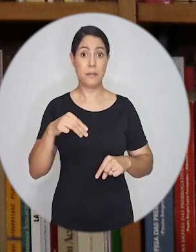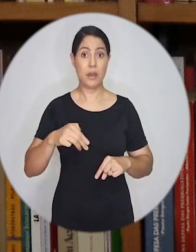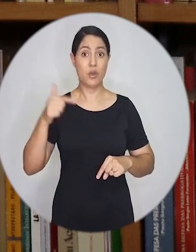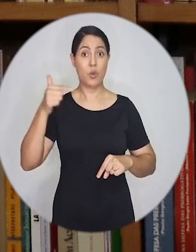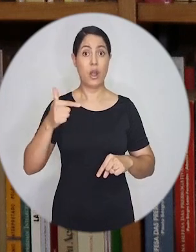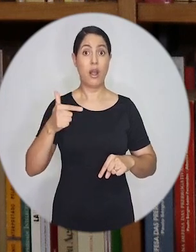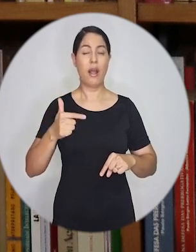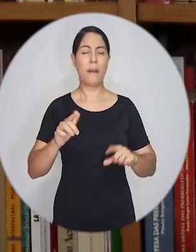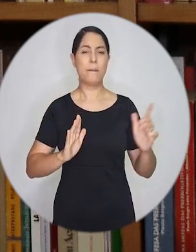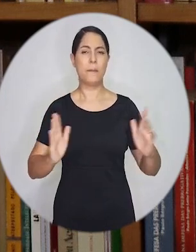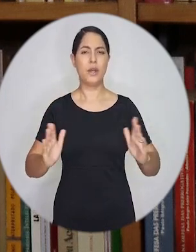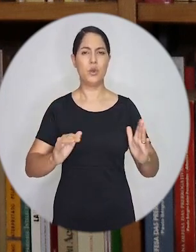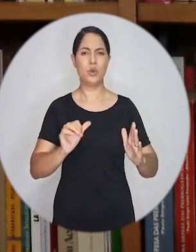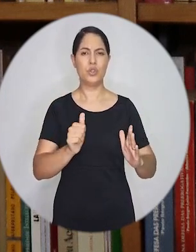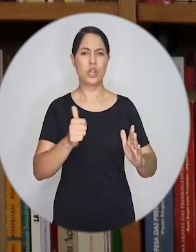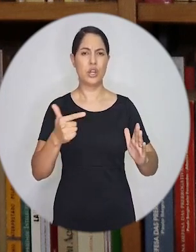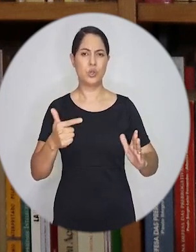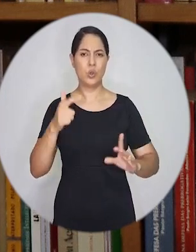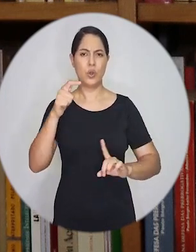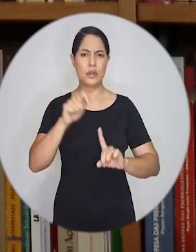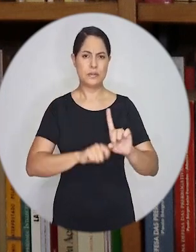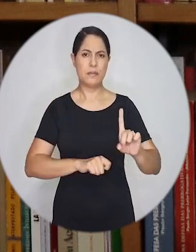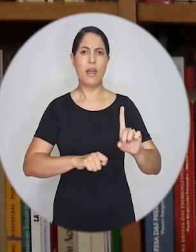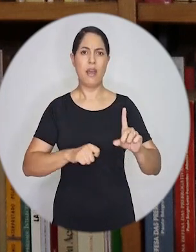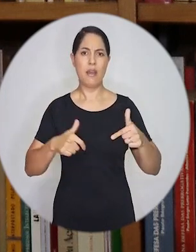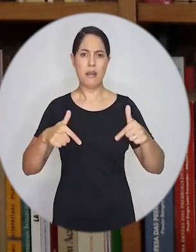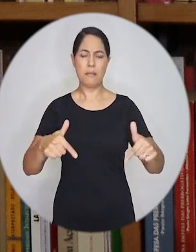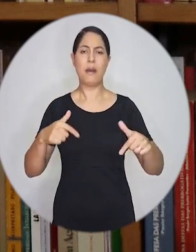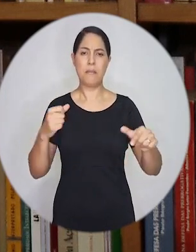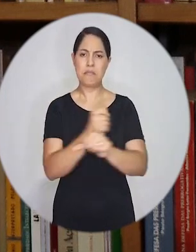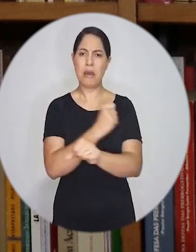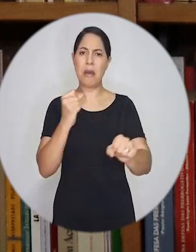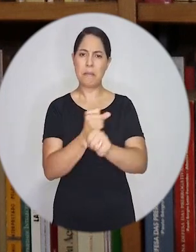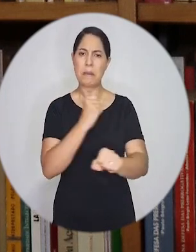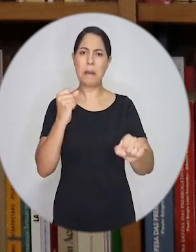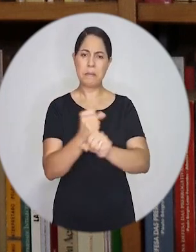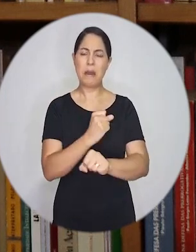meses. Ela foi levantada